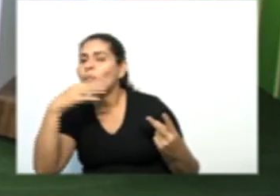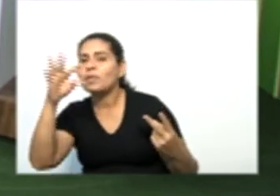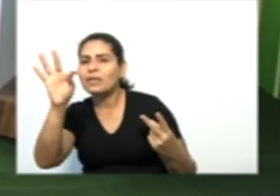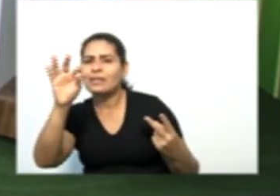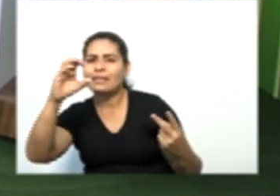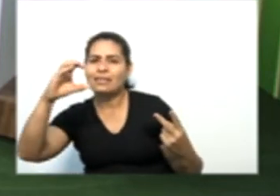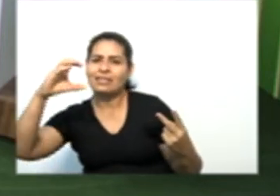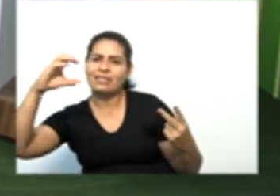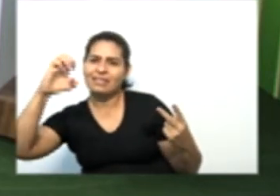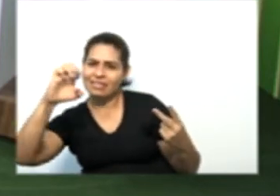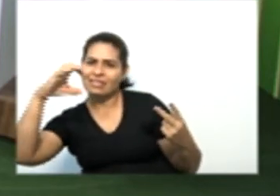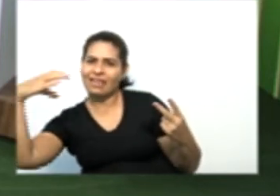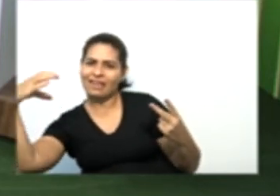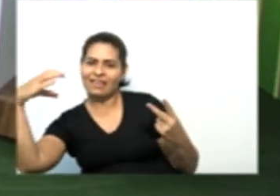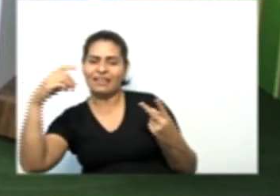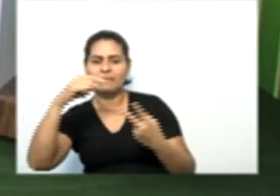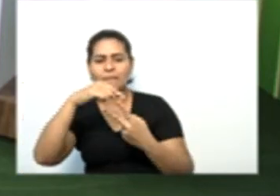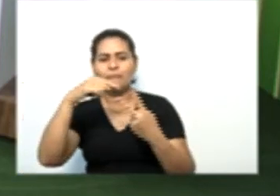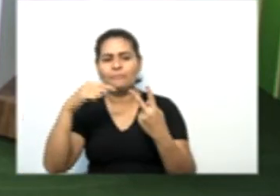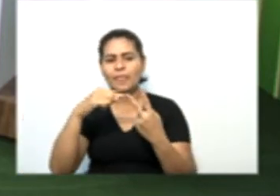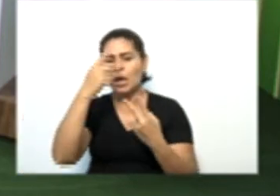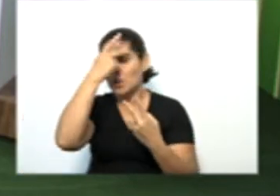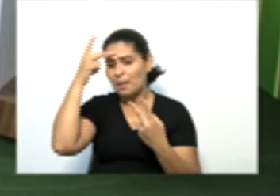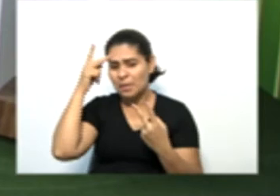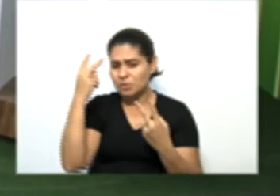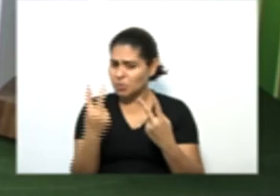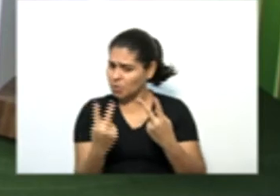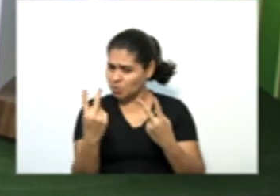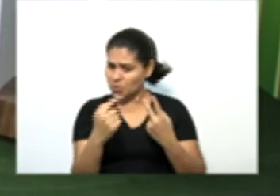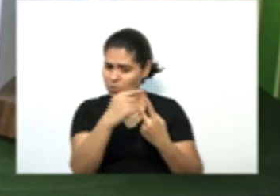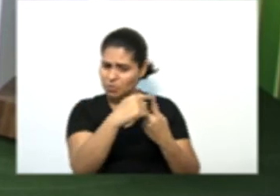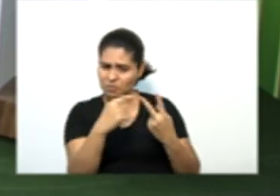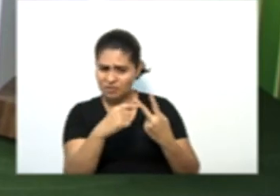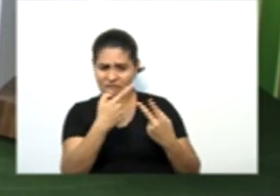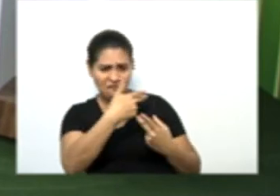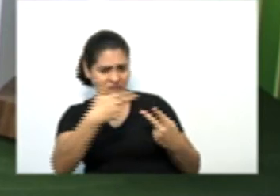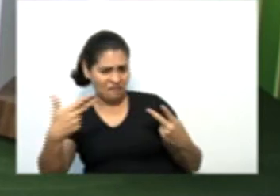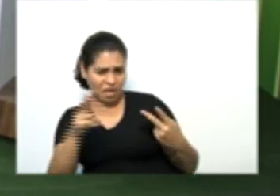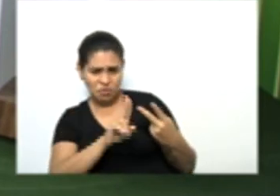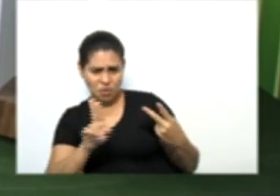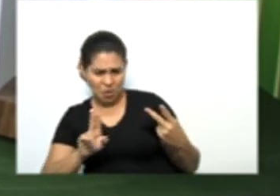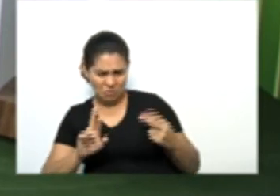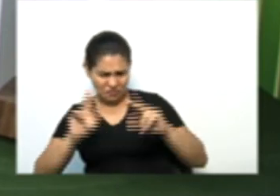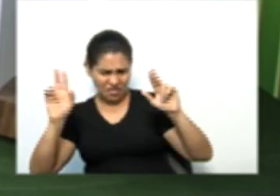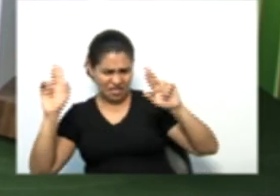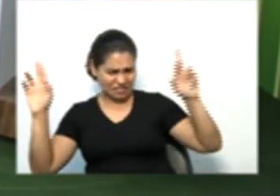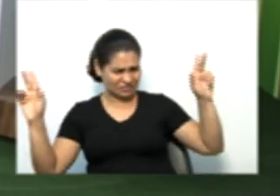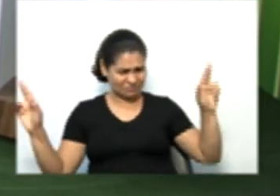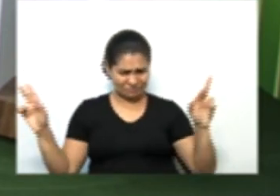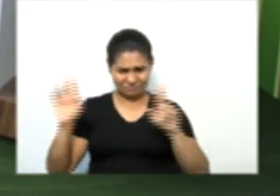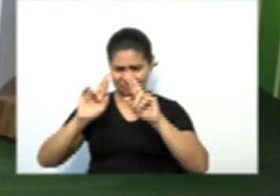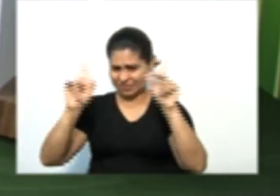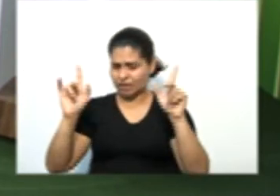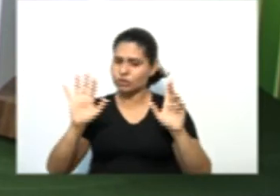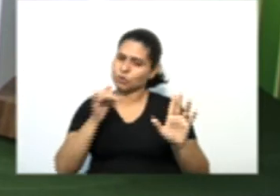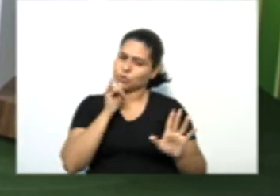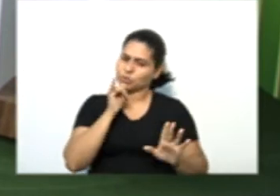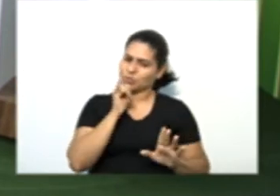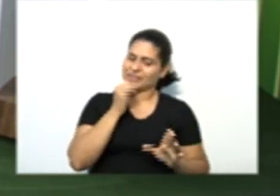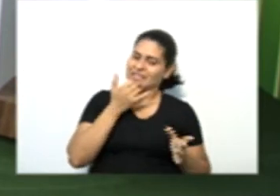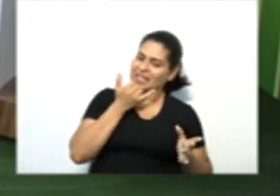Acredito que professor, né? não estou bem certo. Mas eles disseram que é o nome de 2 pessoas, assim como tem vários tipos de nomes de pessoas por aí estranhas, né? Estranhas, né? Diferentes. Estranhas não,